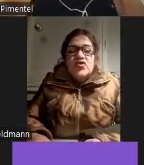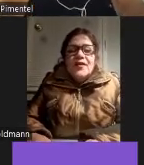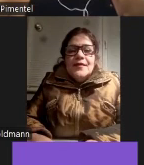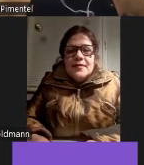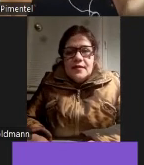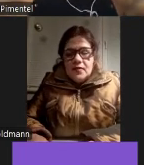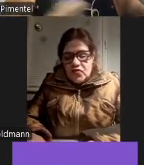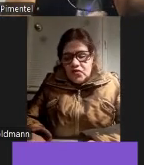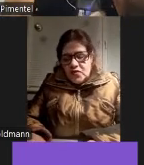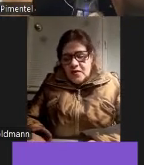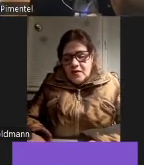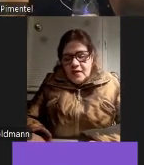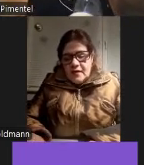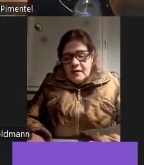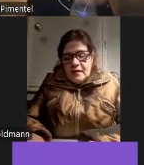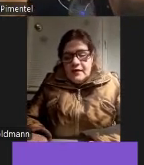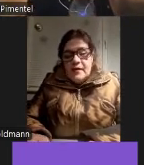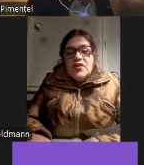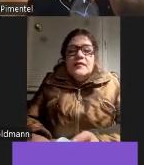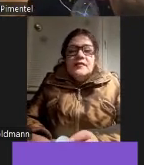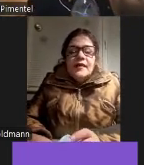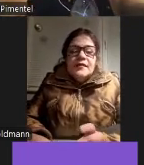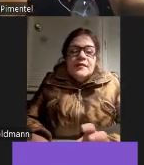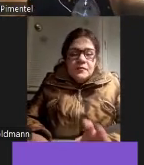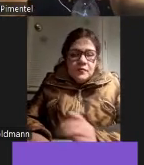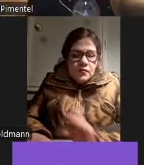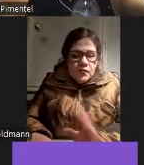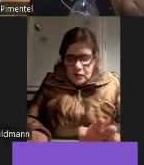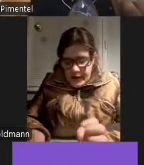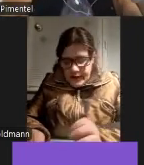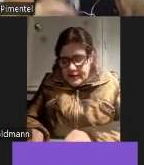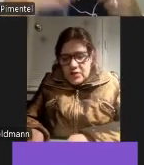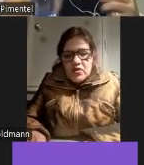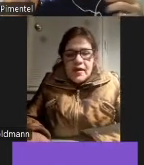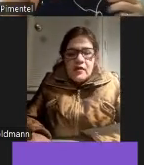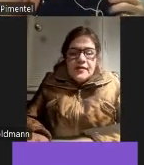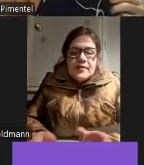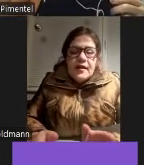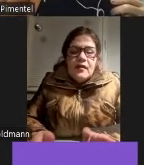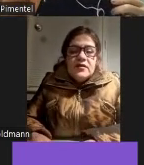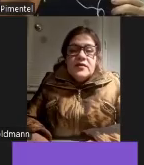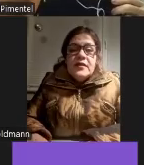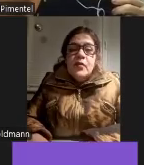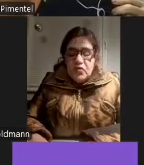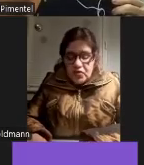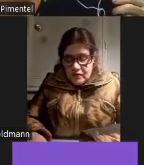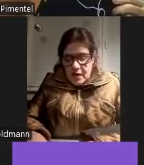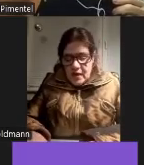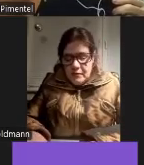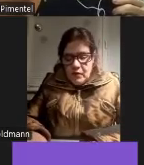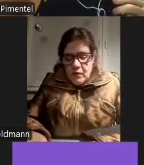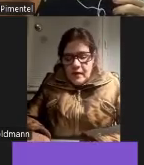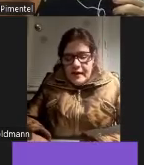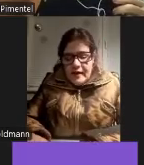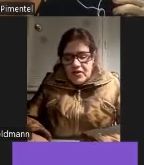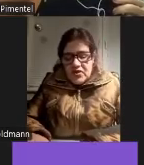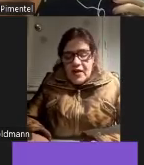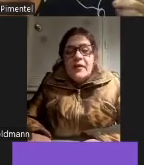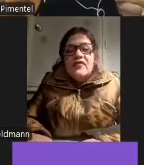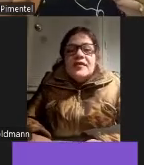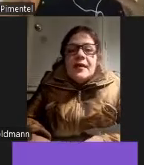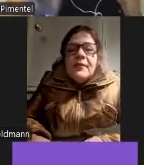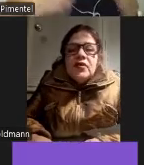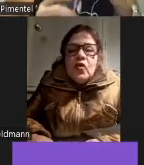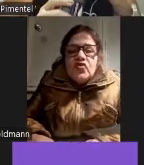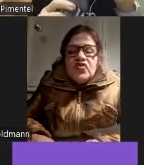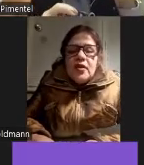mais, né, dos tecidos, e a gente entende o mecanismo geral das células, e depois de um tempo, a gente